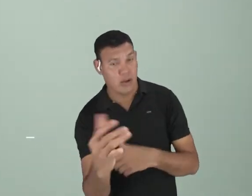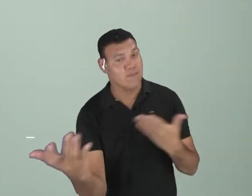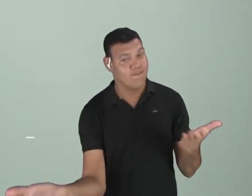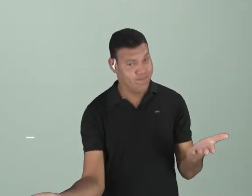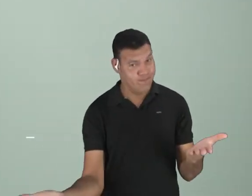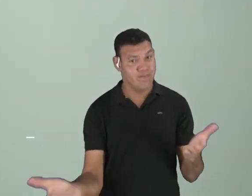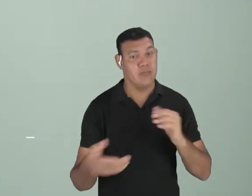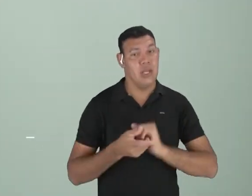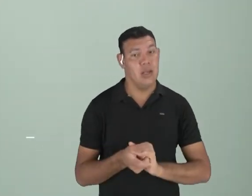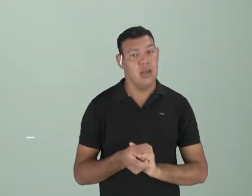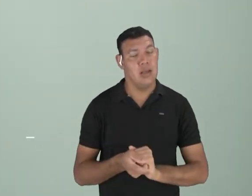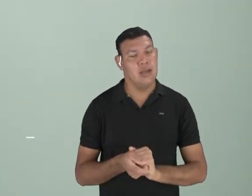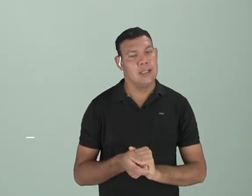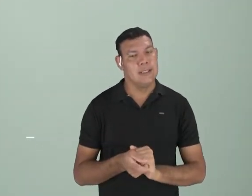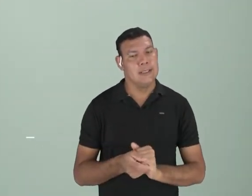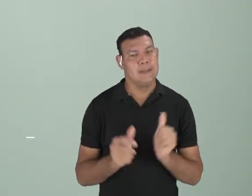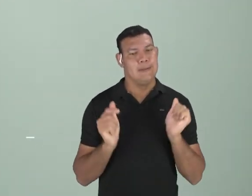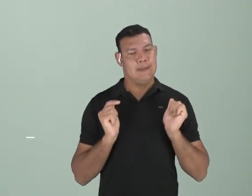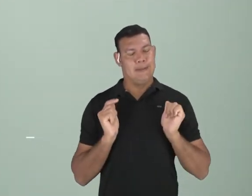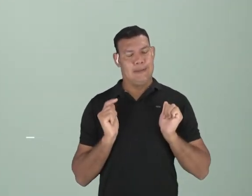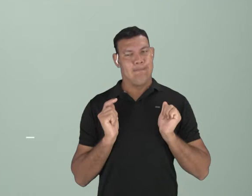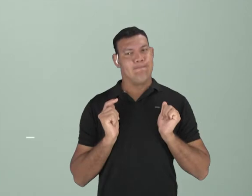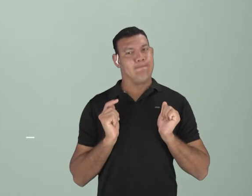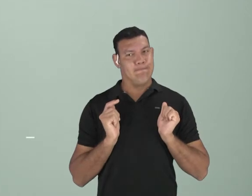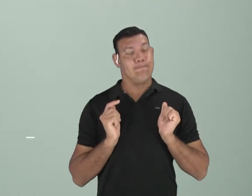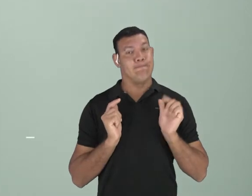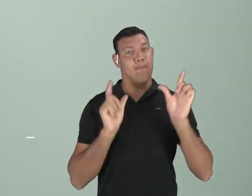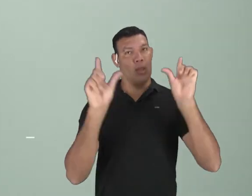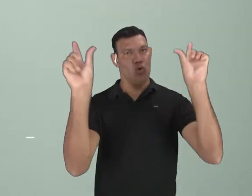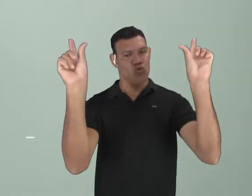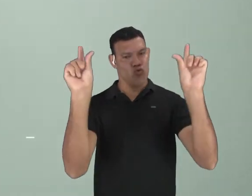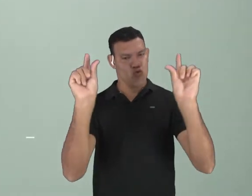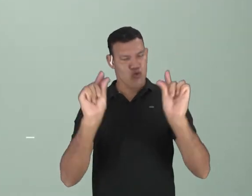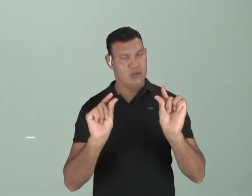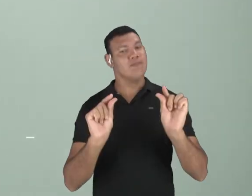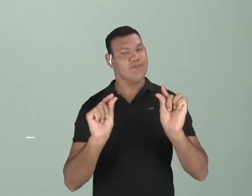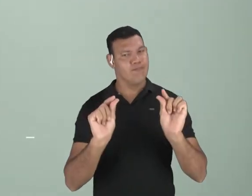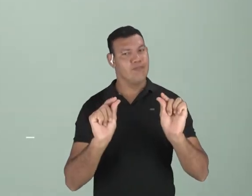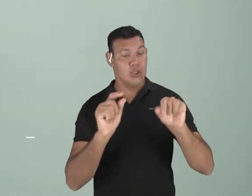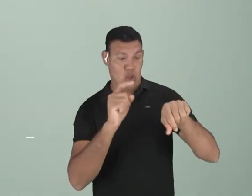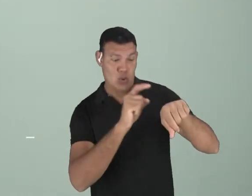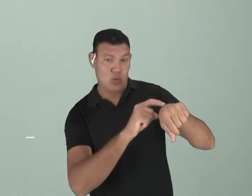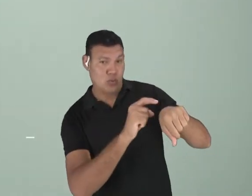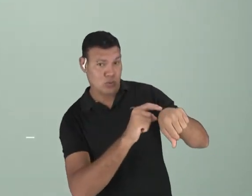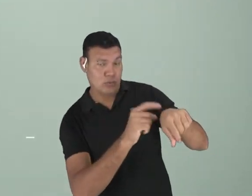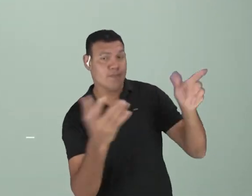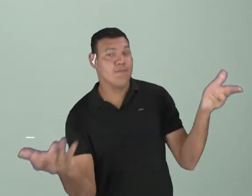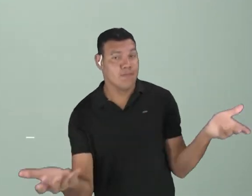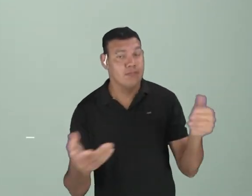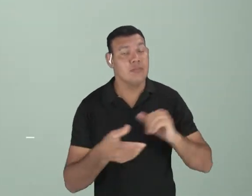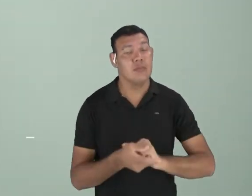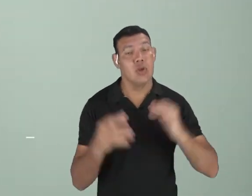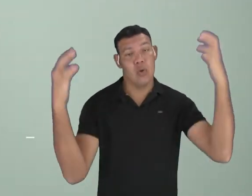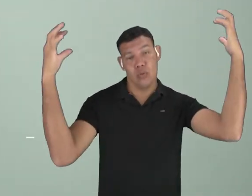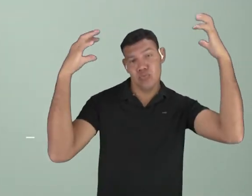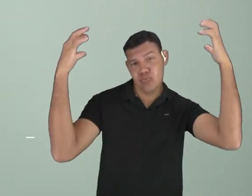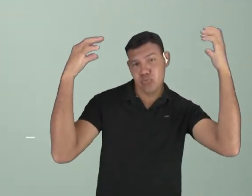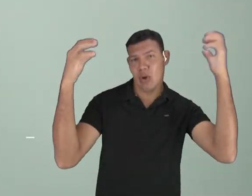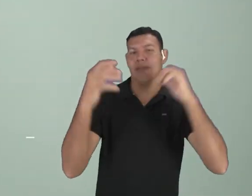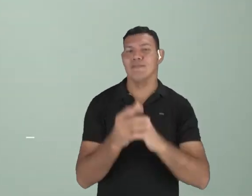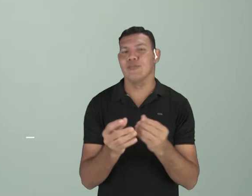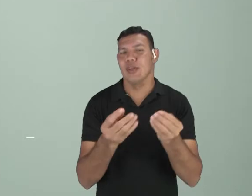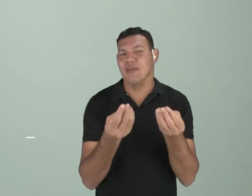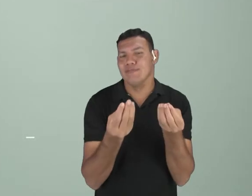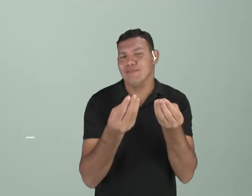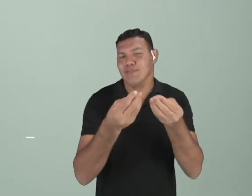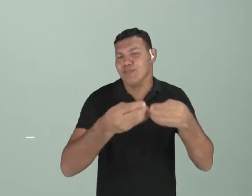usando demais, você vai, através de um comportamento, tentar reduzir o tempo de uso do chuveiro, né, o chuveiro elétrico, tá? E isso